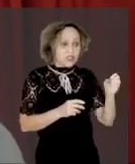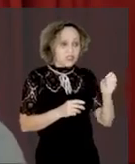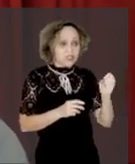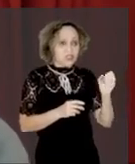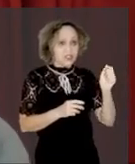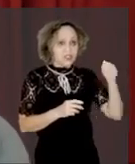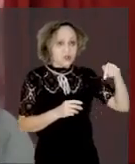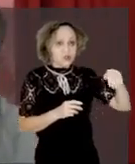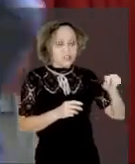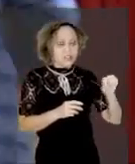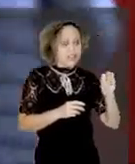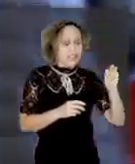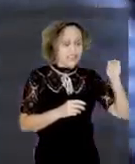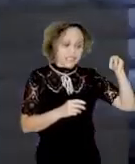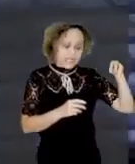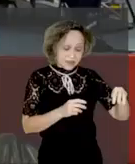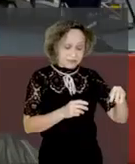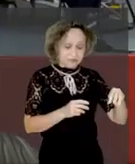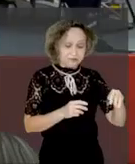presente!